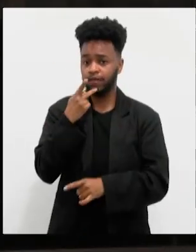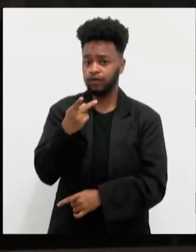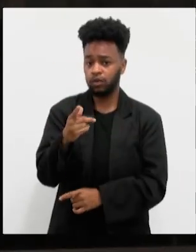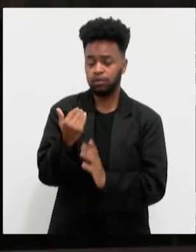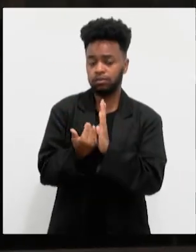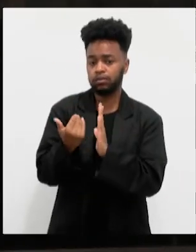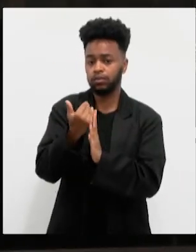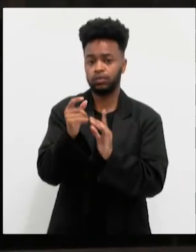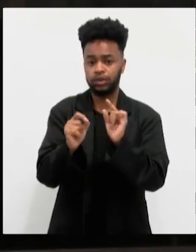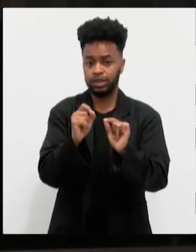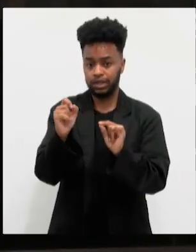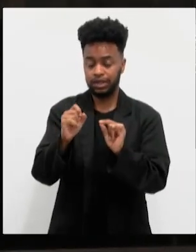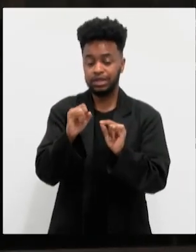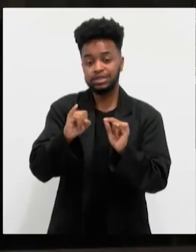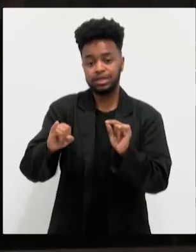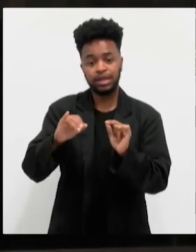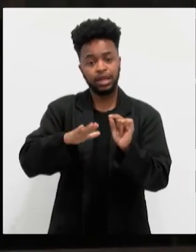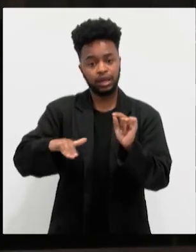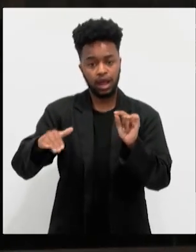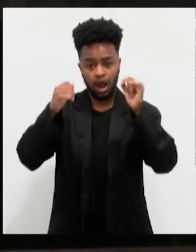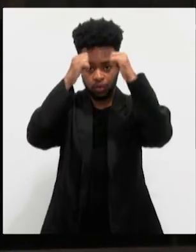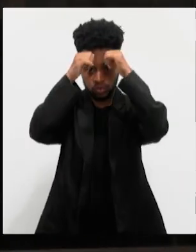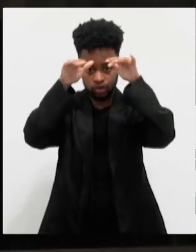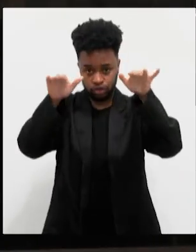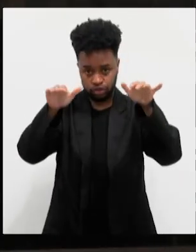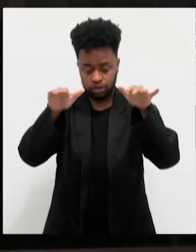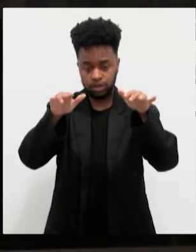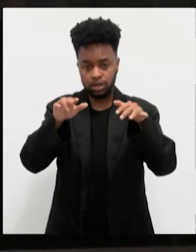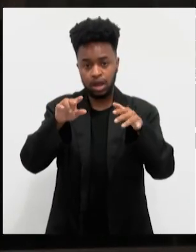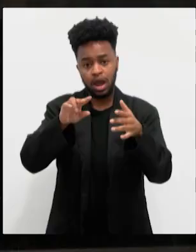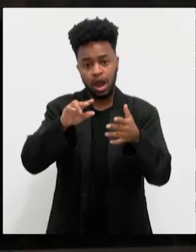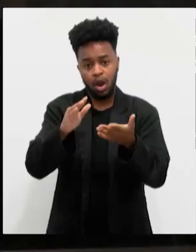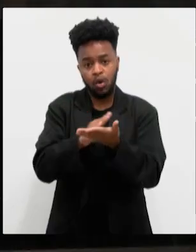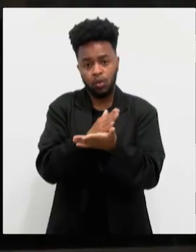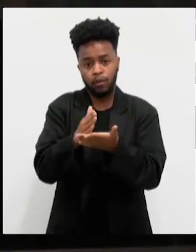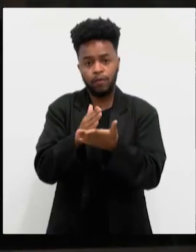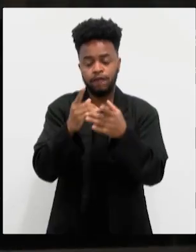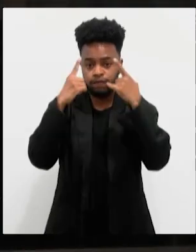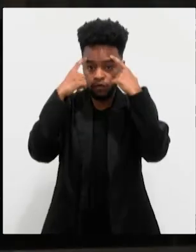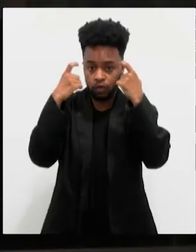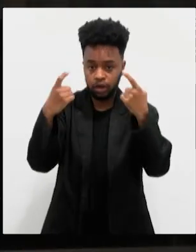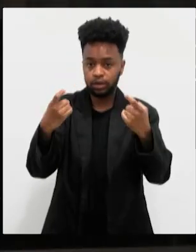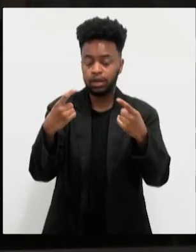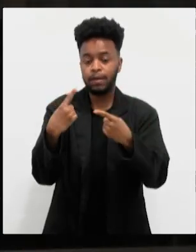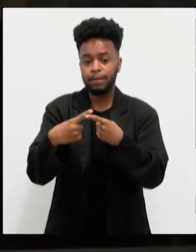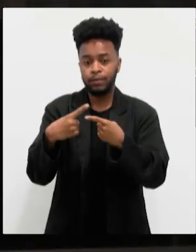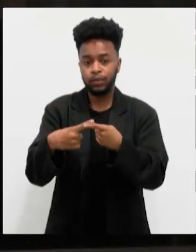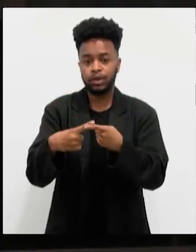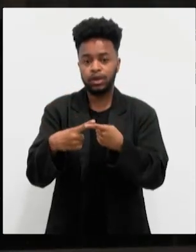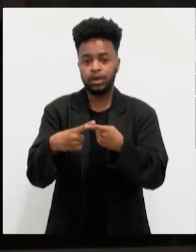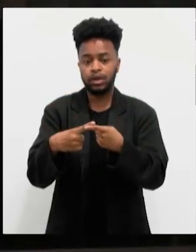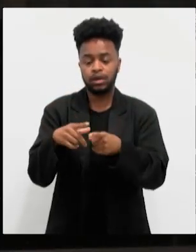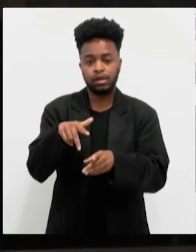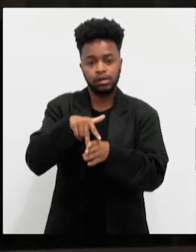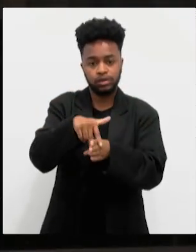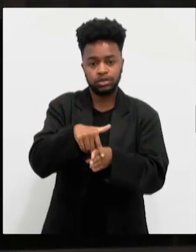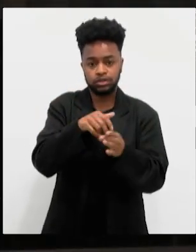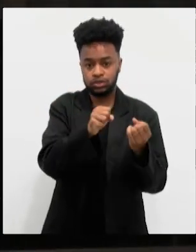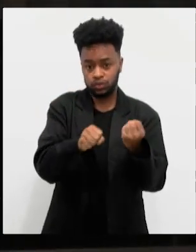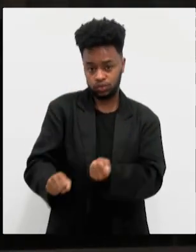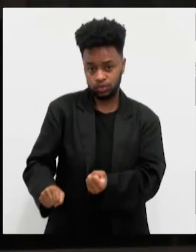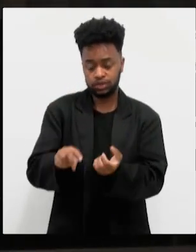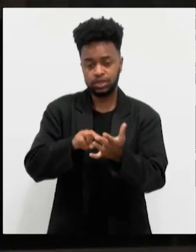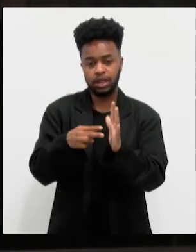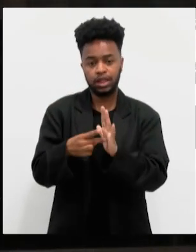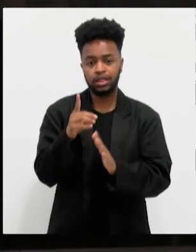crianças autistas eram algumas violentas, porque São Jorge é o deus